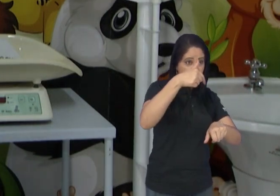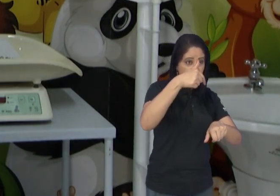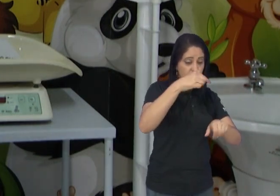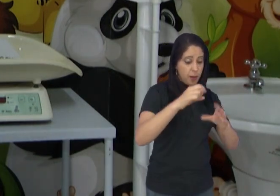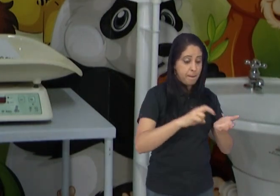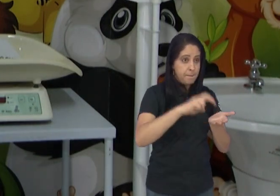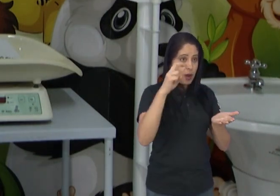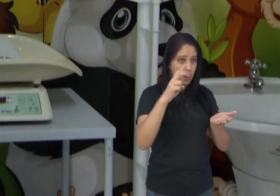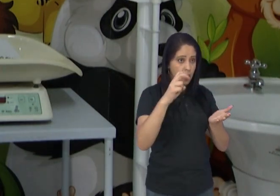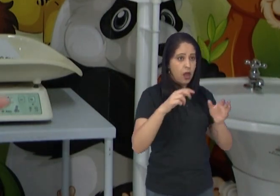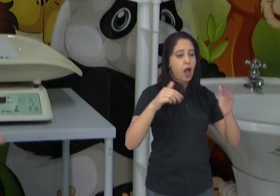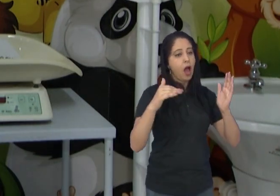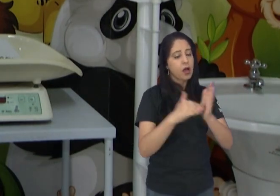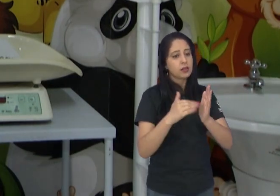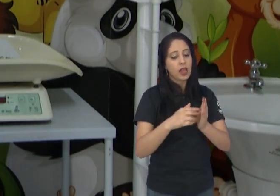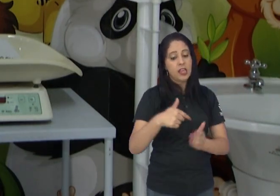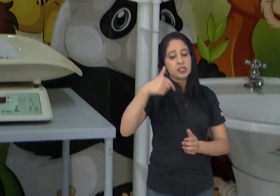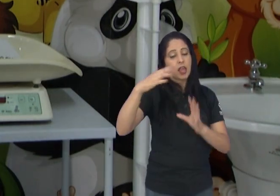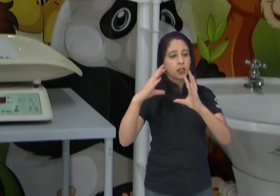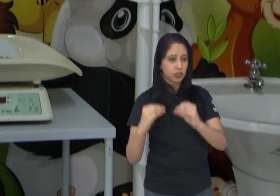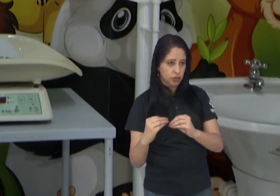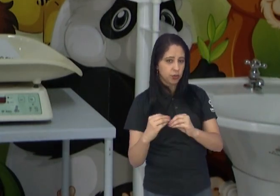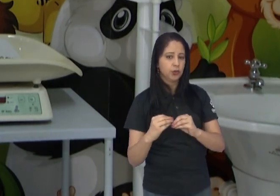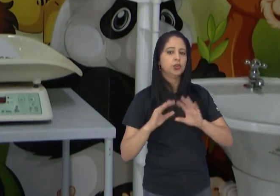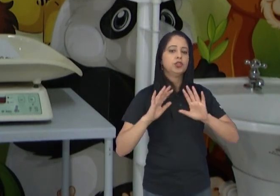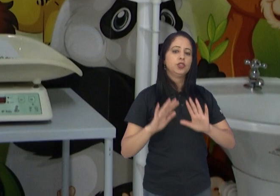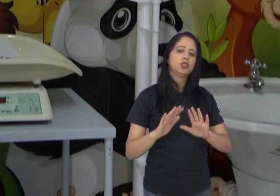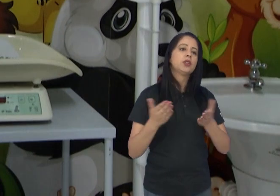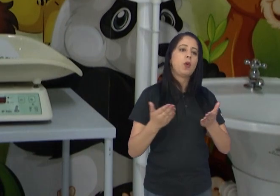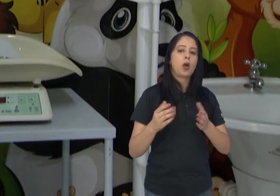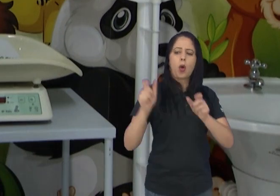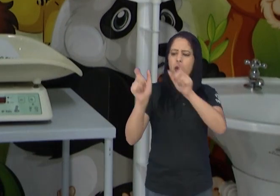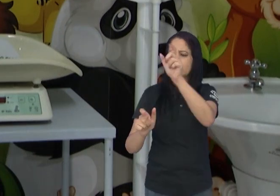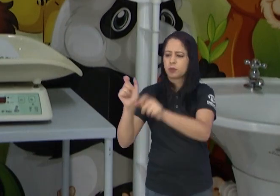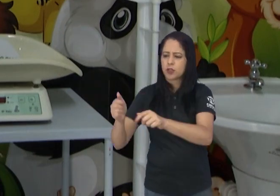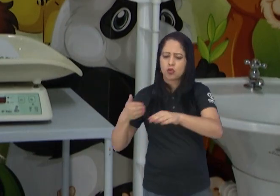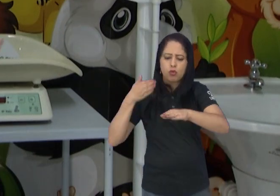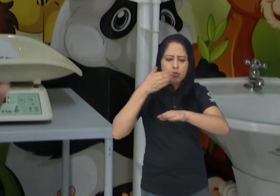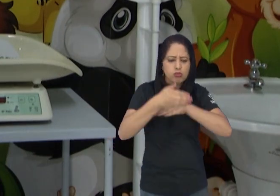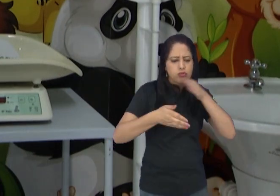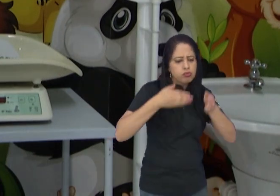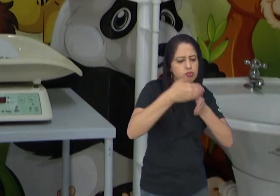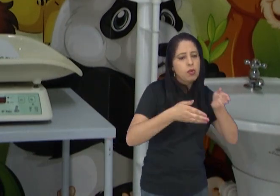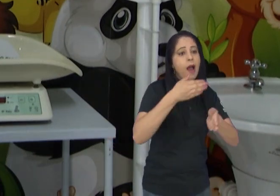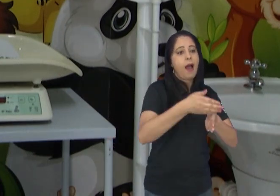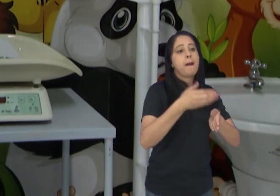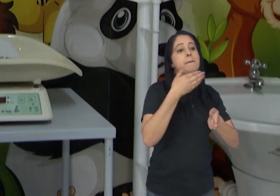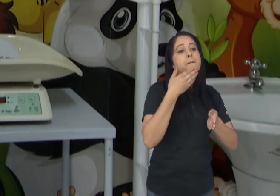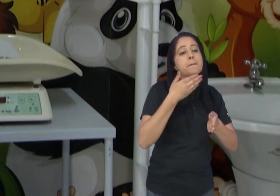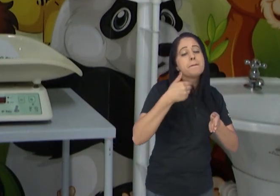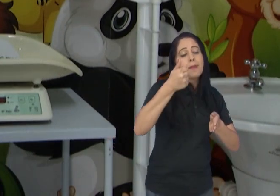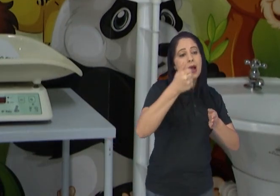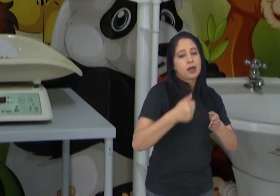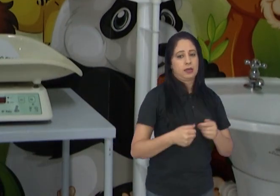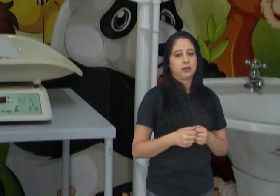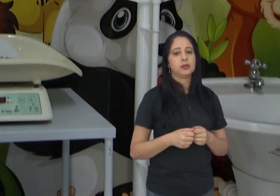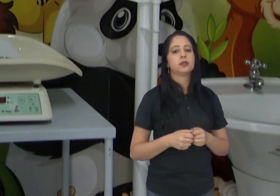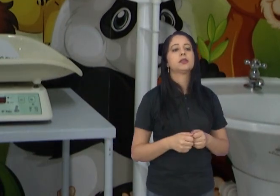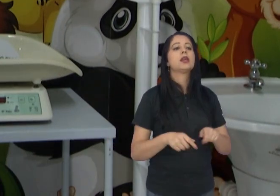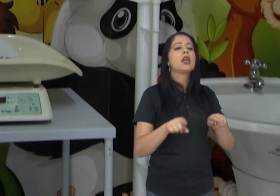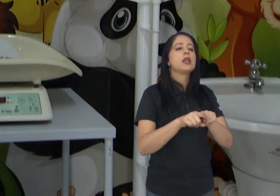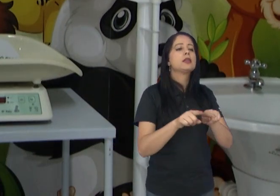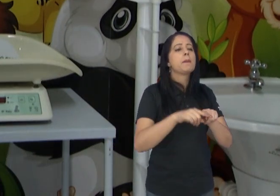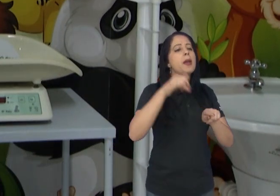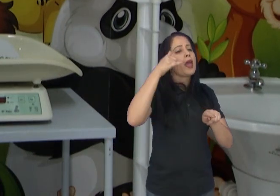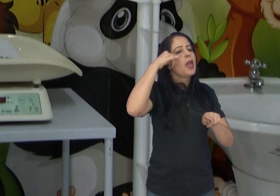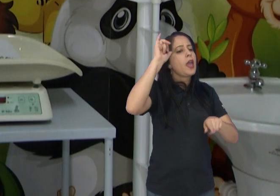horas. Então, a gente espera aumentar o número de consultas, aumentar o número de vacina, aumentar o número de grupos de prevenção de saúde,